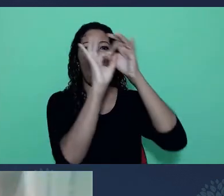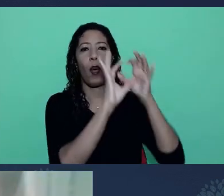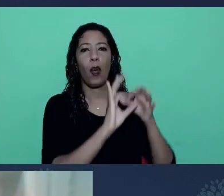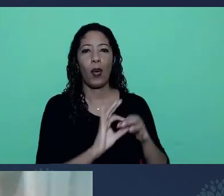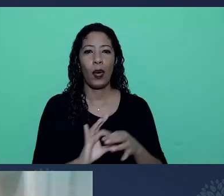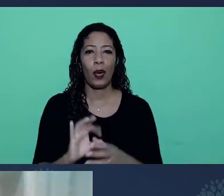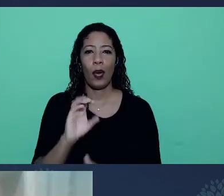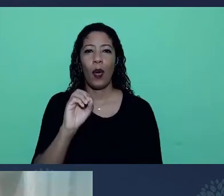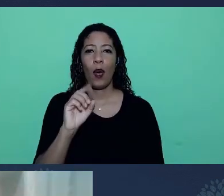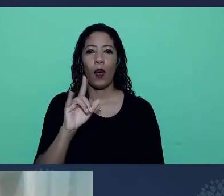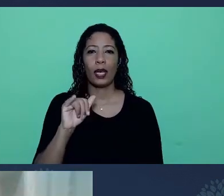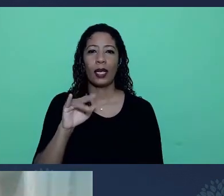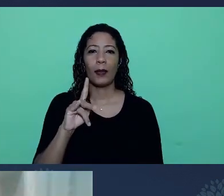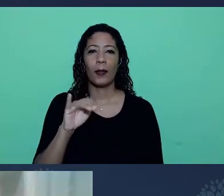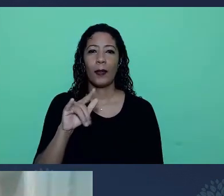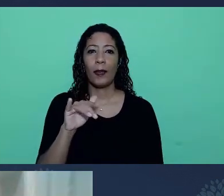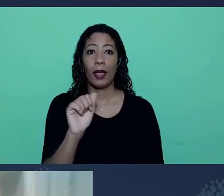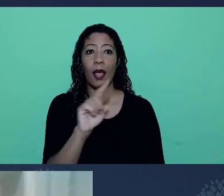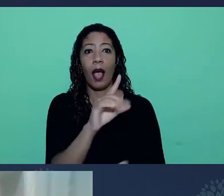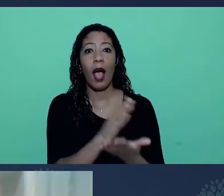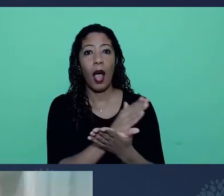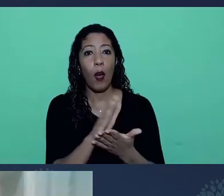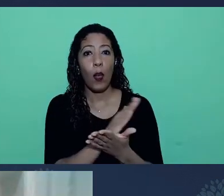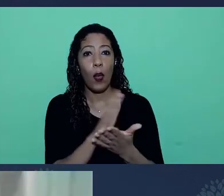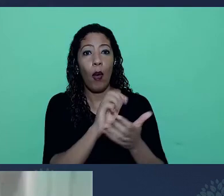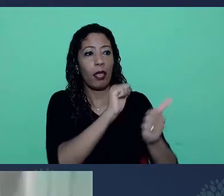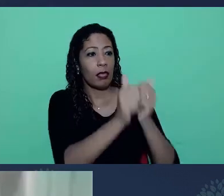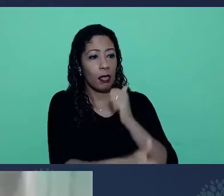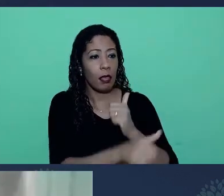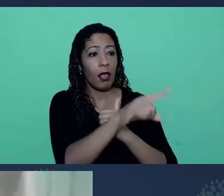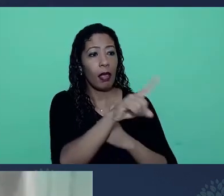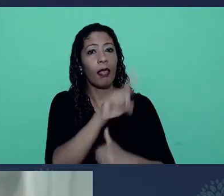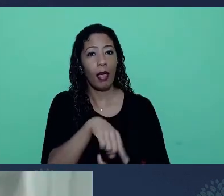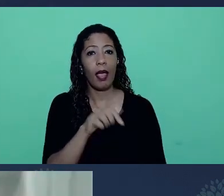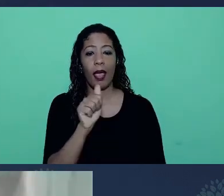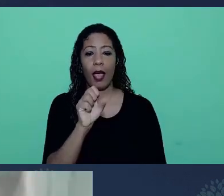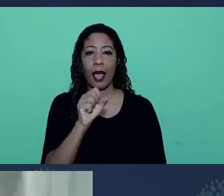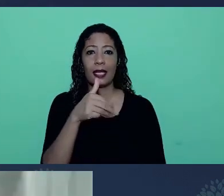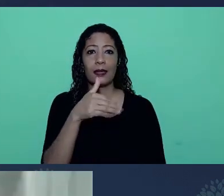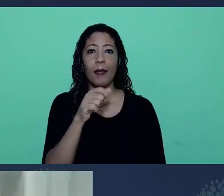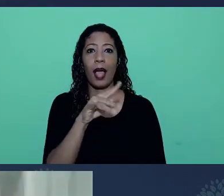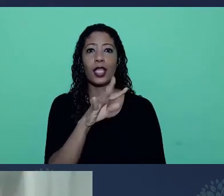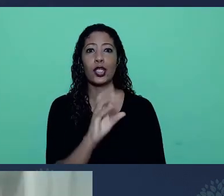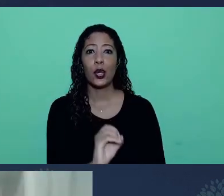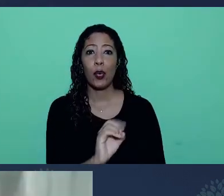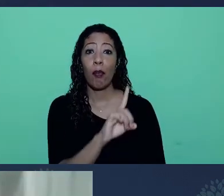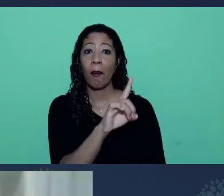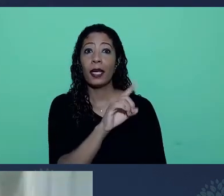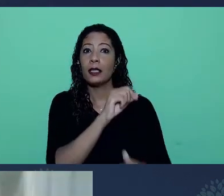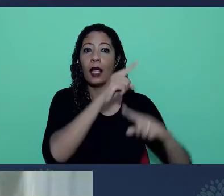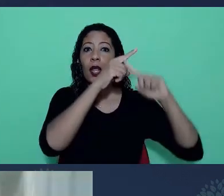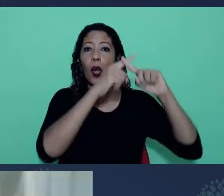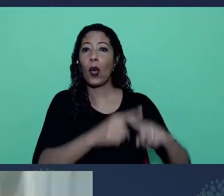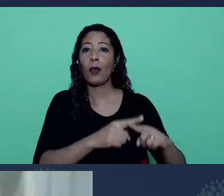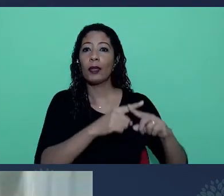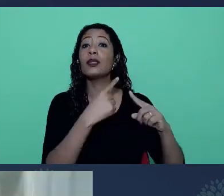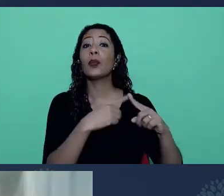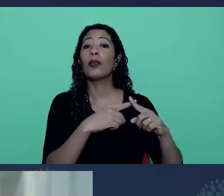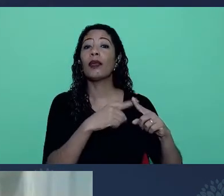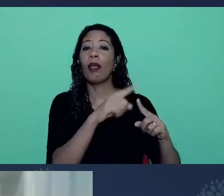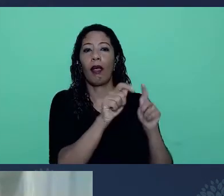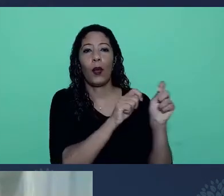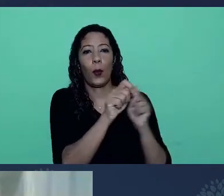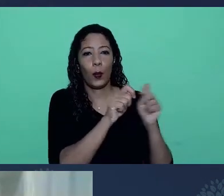nossos atletas, eles são asmáticos, mas estão lá competindo. Veja que coisa maravilhosa. Provavelmente estão bem controlados.